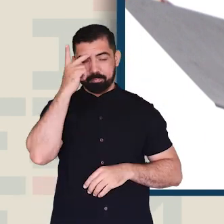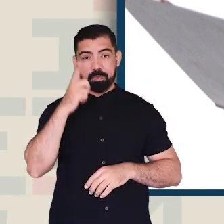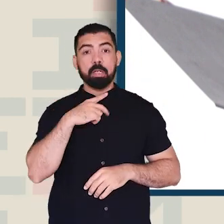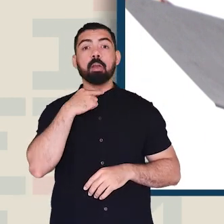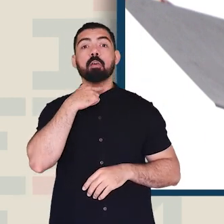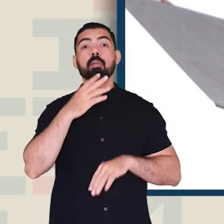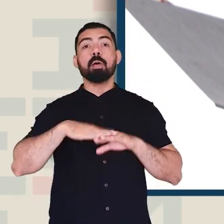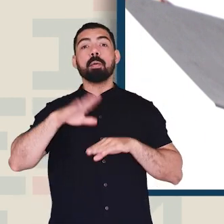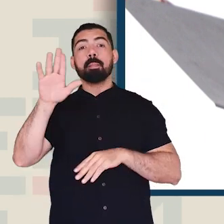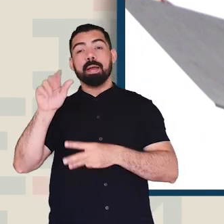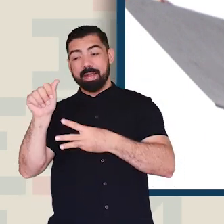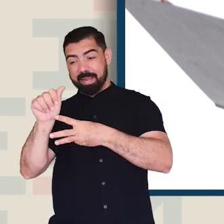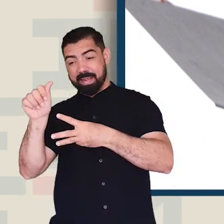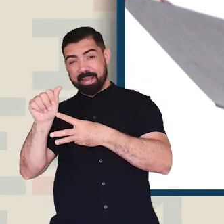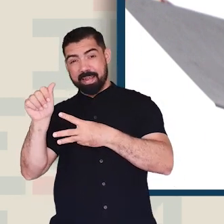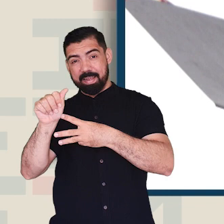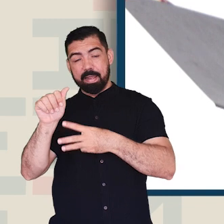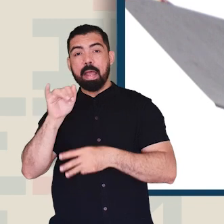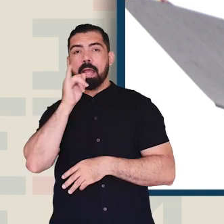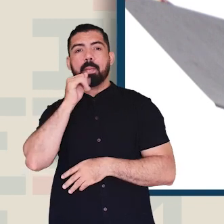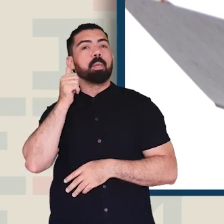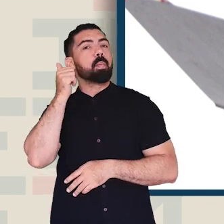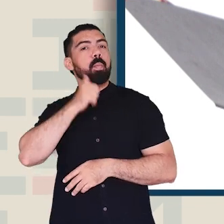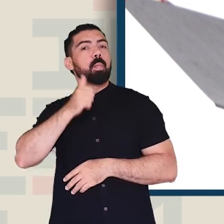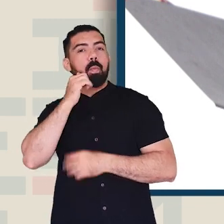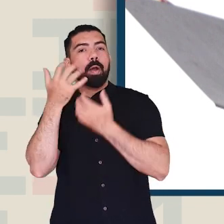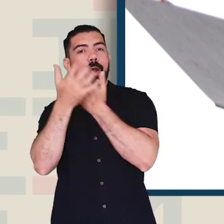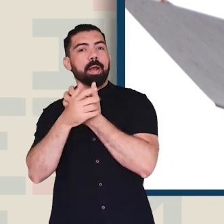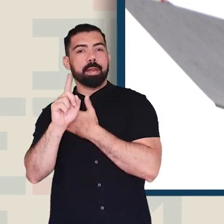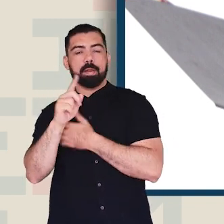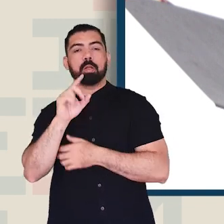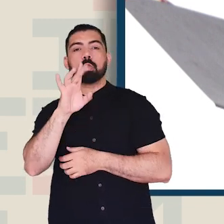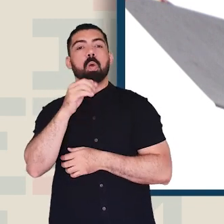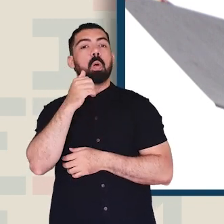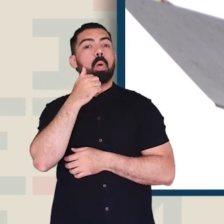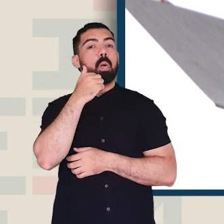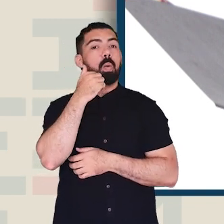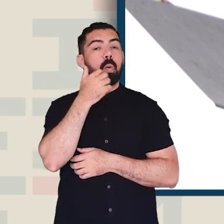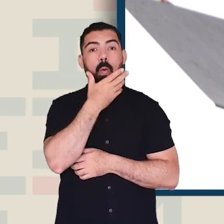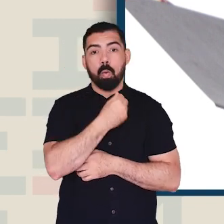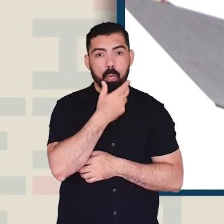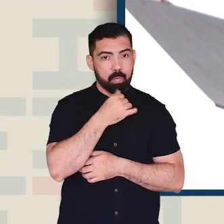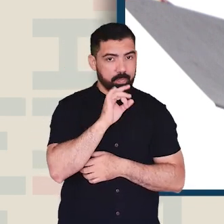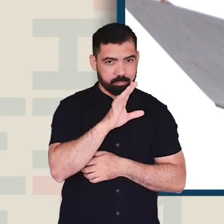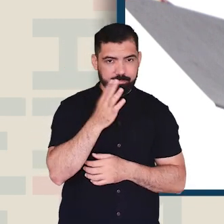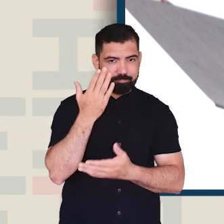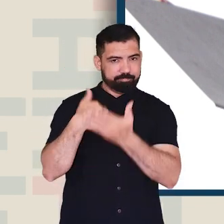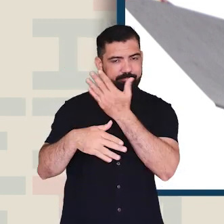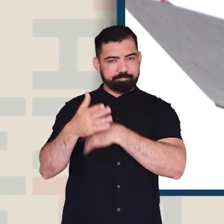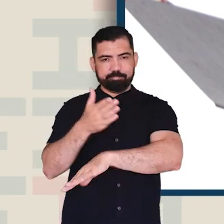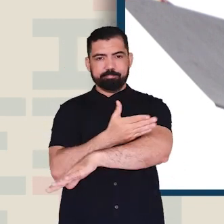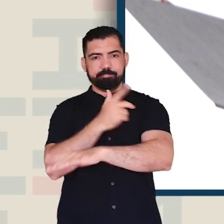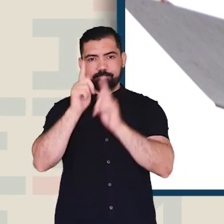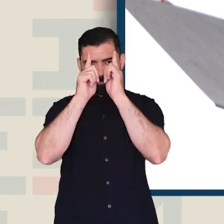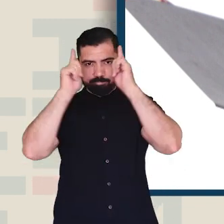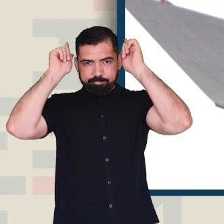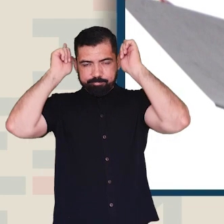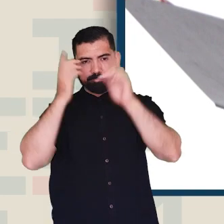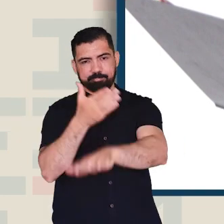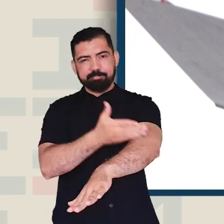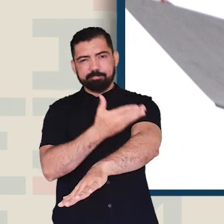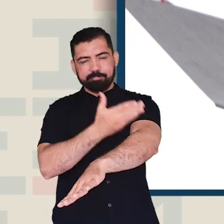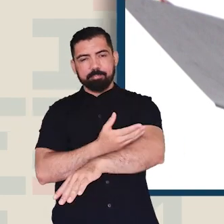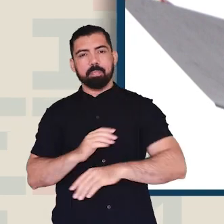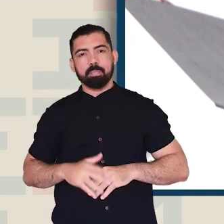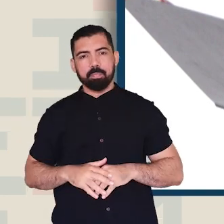mais aguda, naquela época a mulher não cantava no coral, era só os homens que cantavam, né? Ainda era aquele período ali